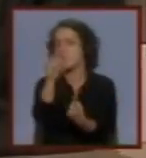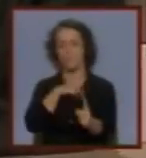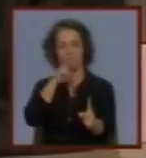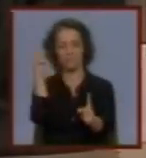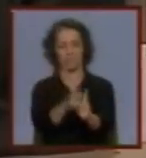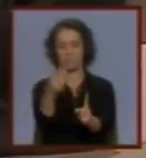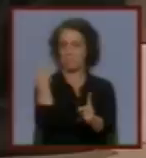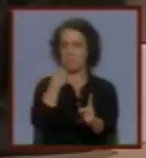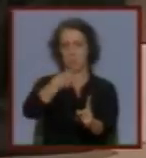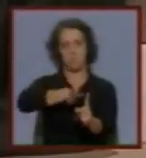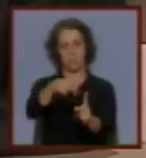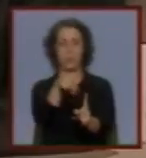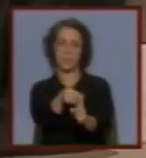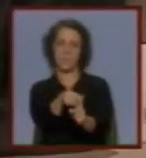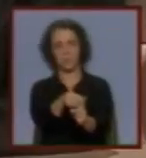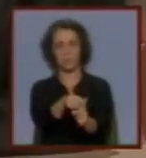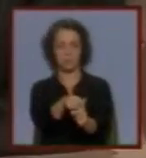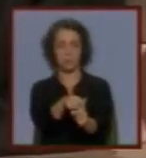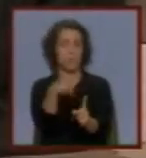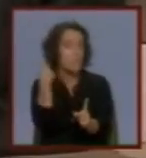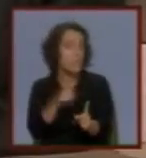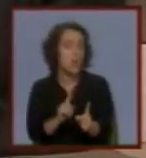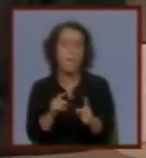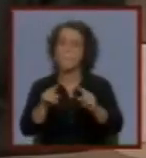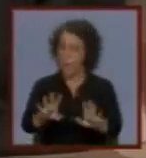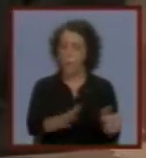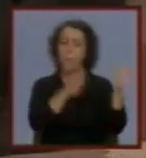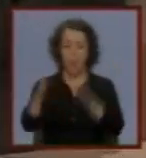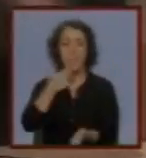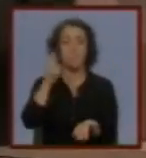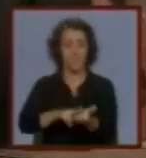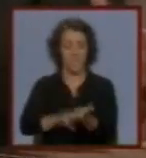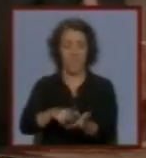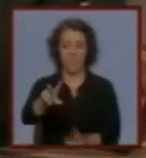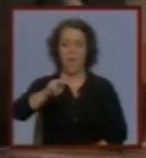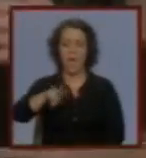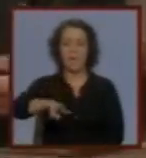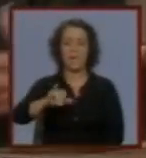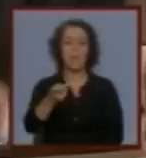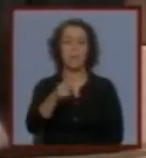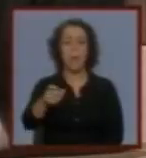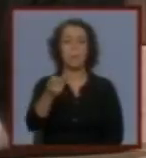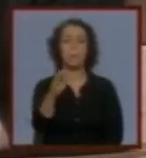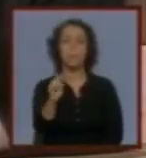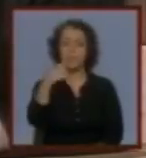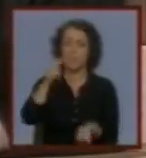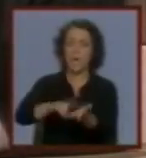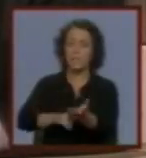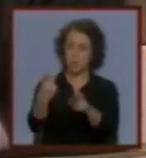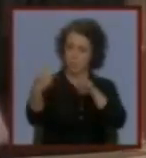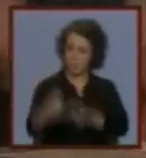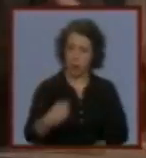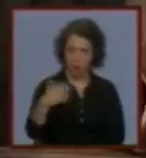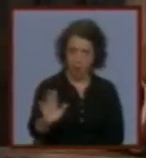que me abordou sobre essa matéria mas é verdade que o do nível do piso tem razão porque é que ele também não há de